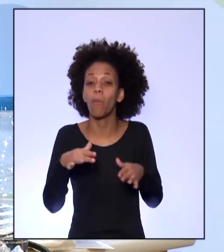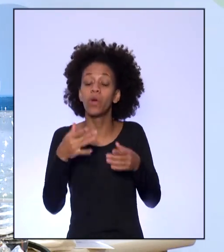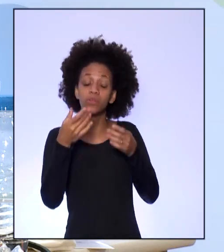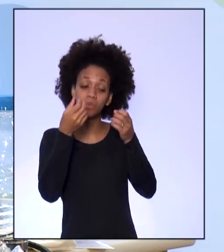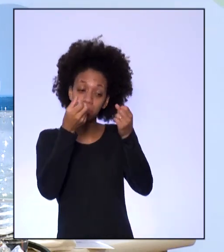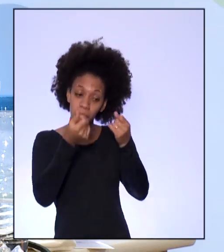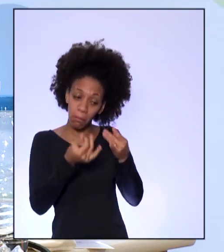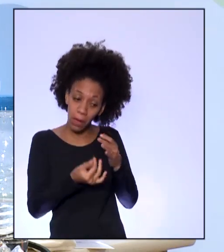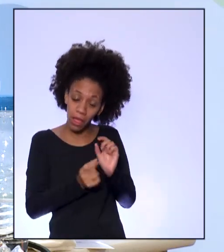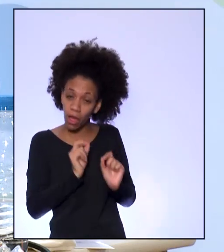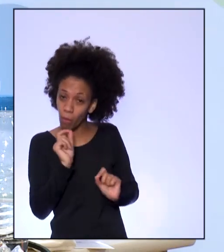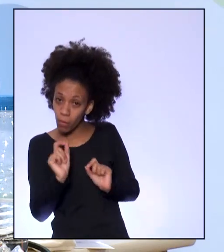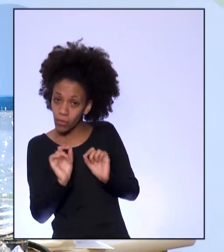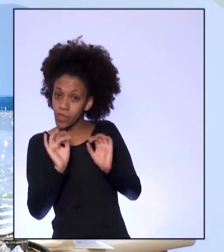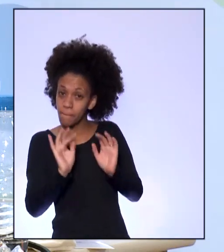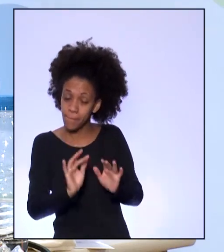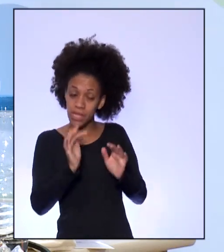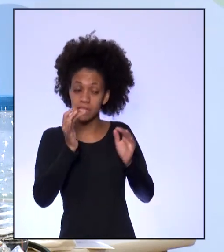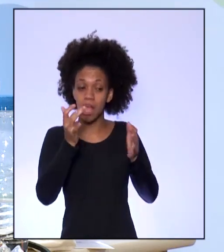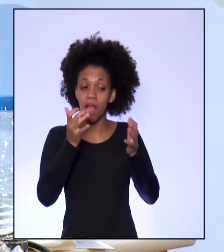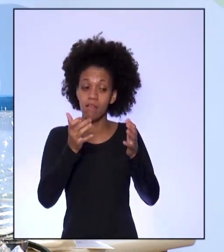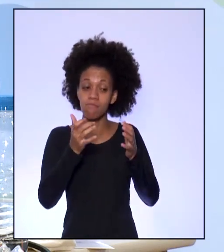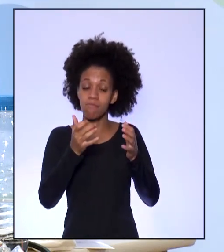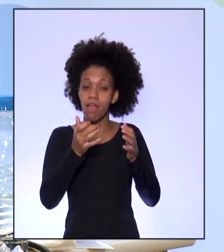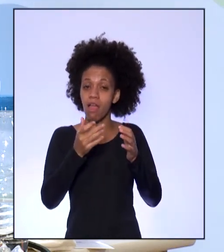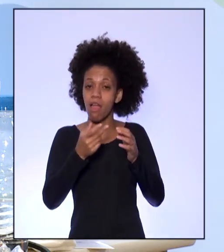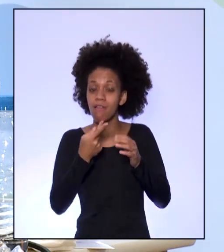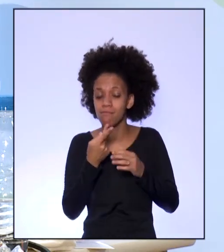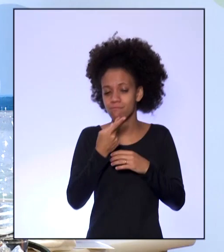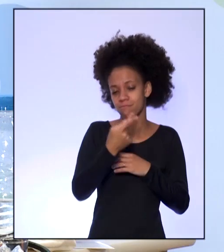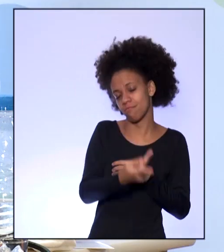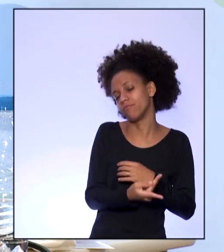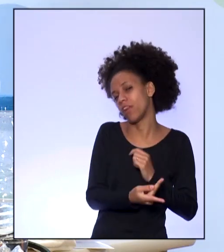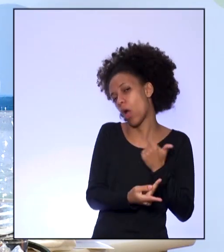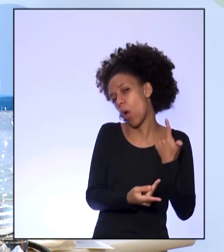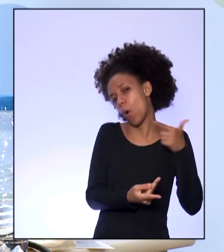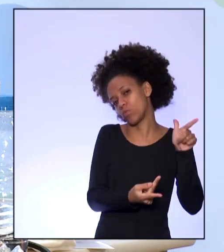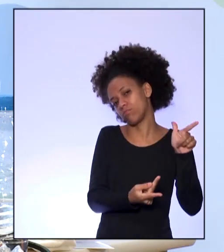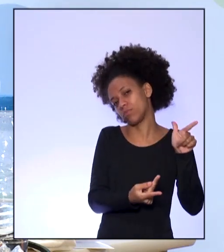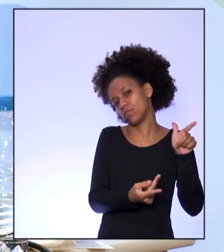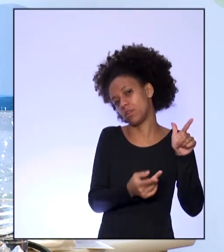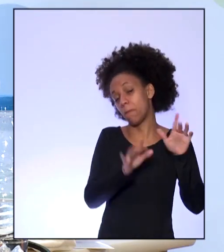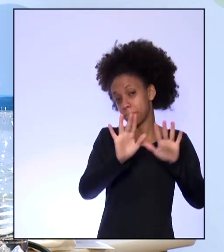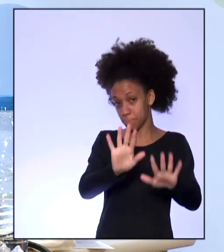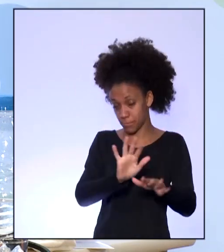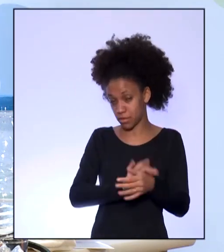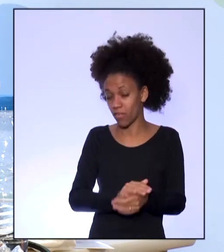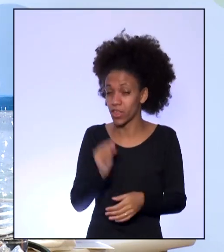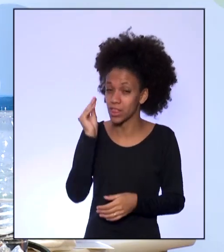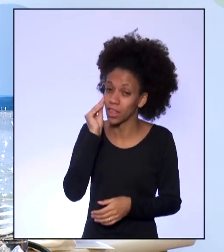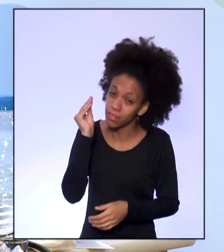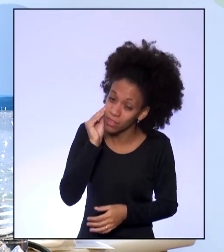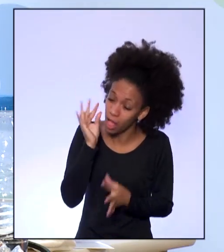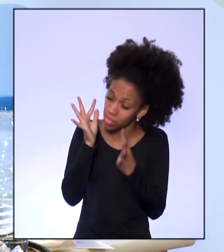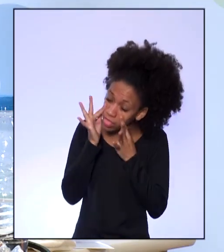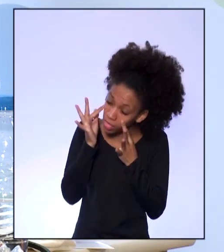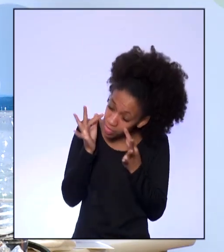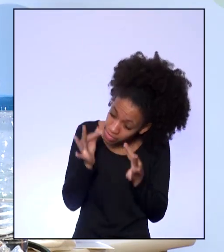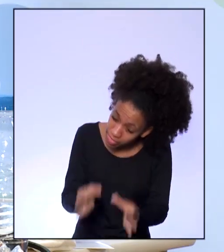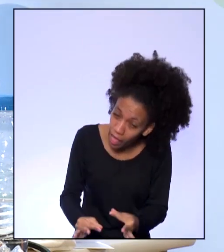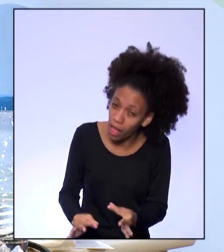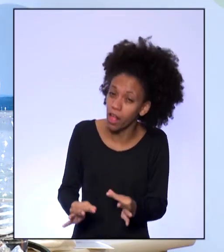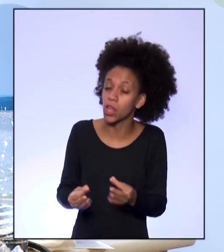alguma coisa e quer dizer outra. Então, nessa segunda etapa que eu vou falar de charge, a gente vai tentar atentar-se